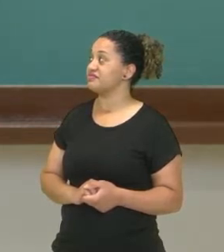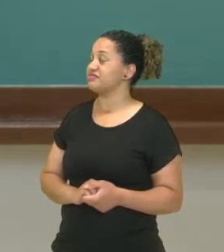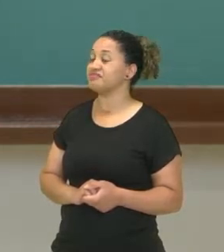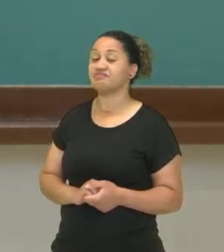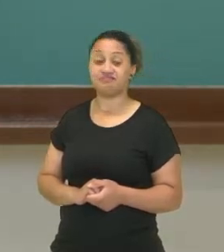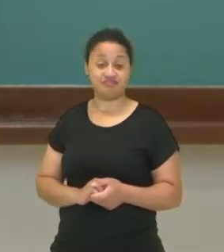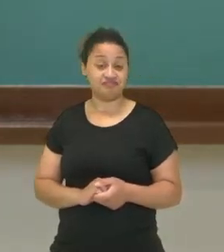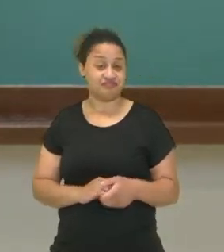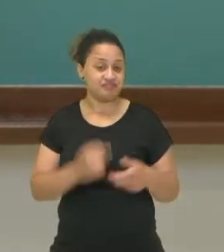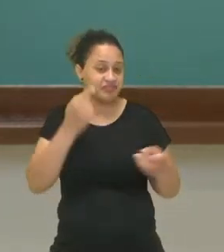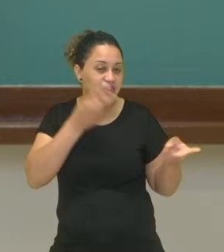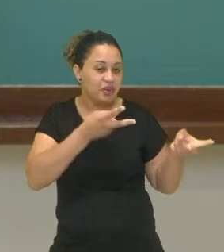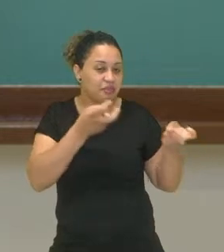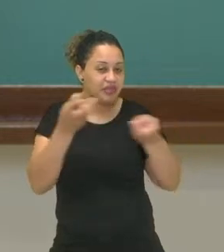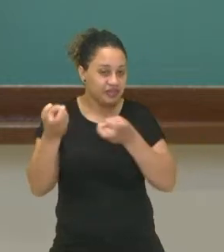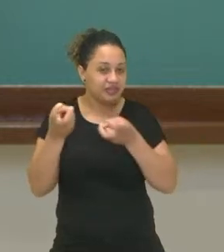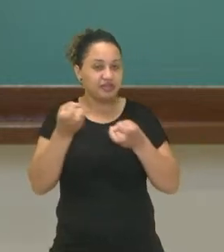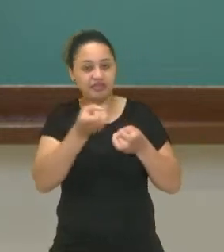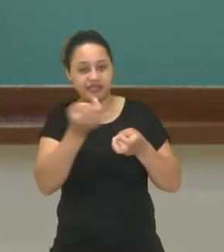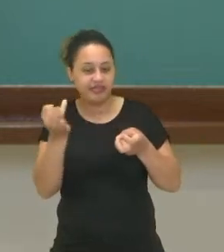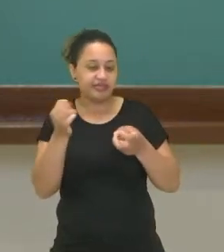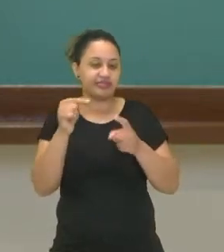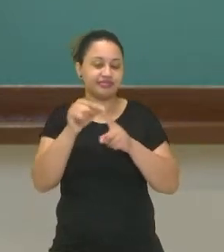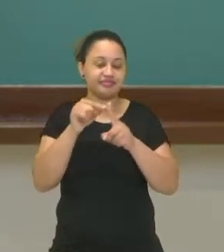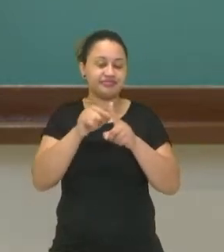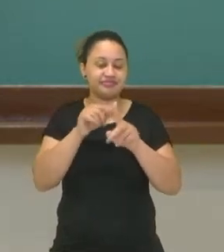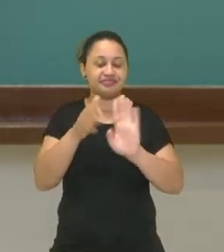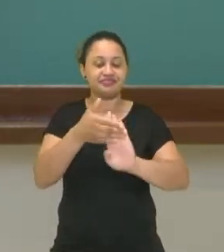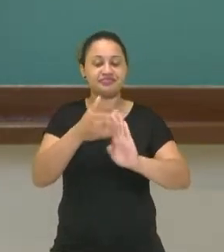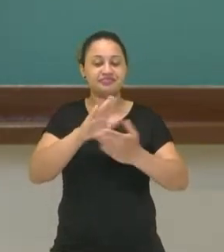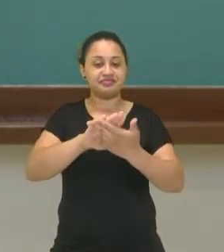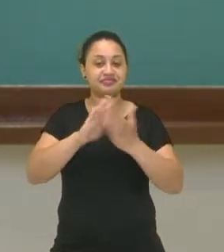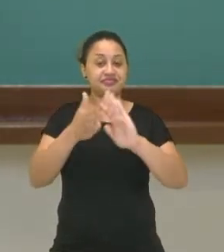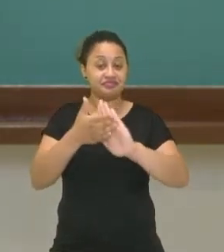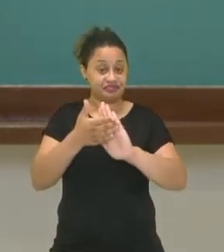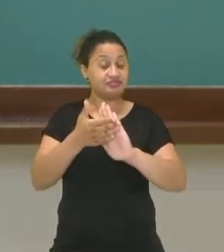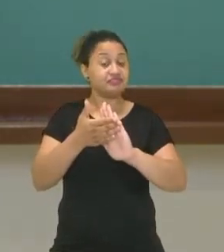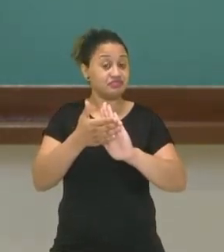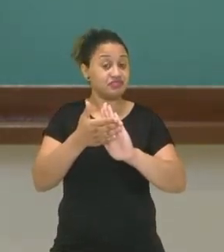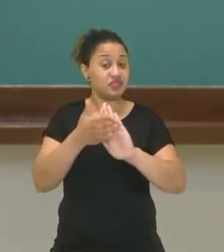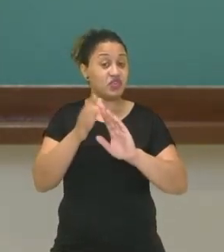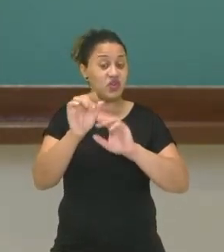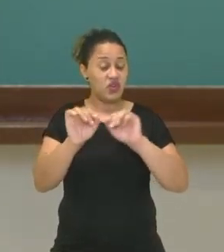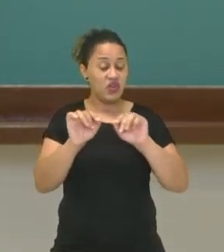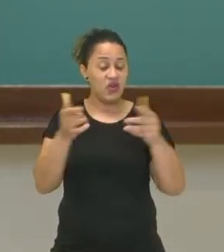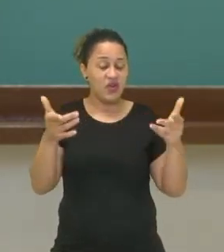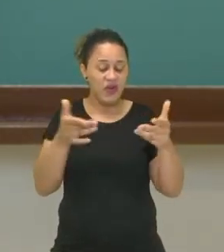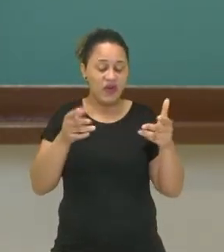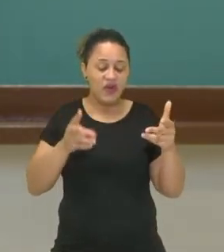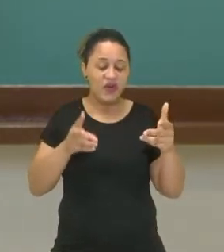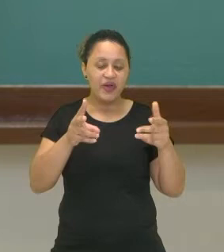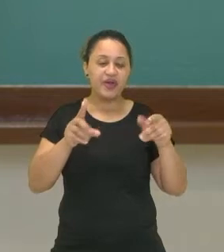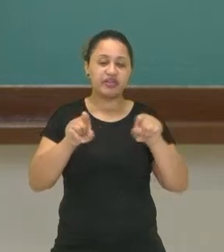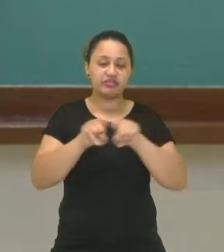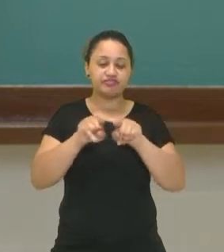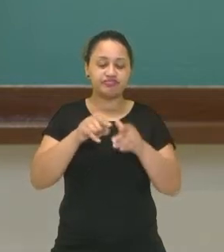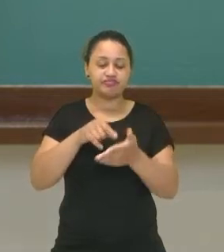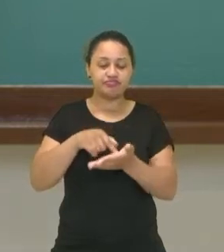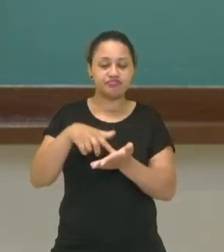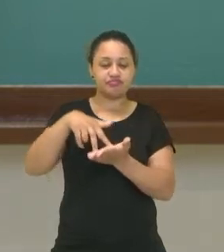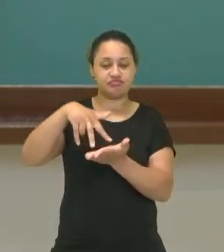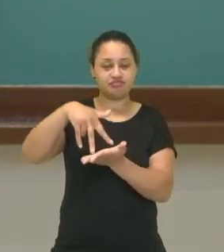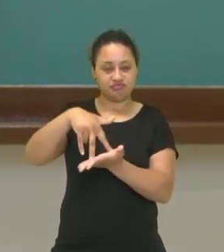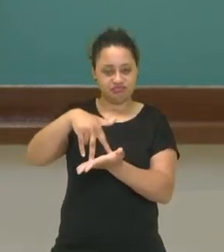Muito bem. Coloca as mãos na cintura, afasta um pouco os pés